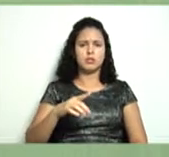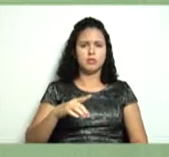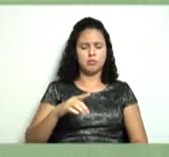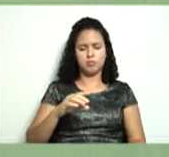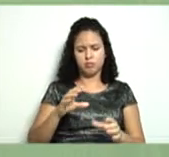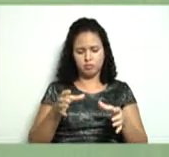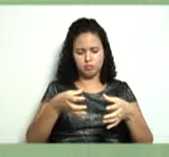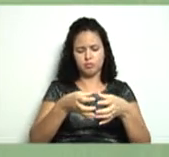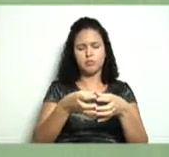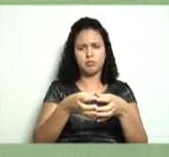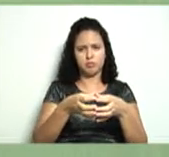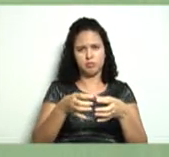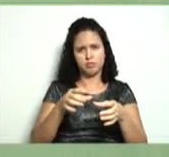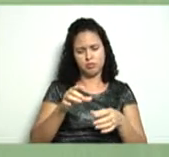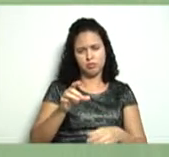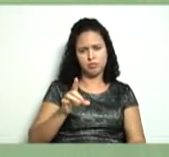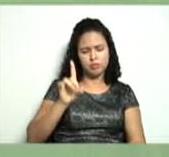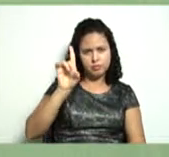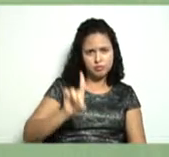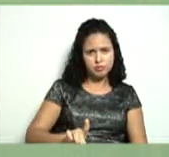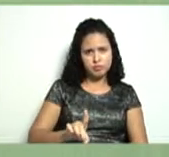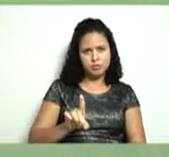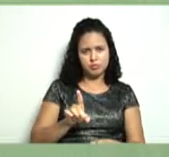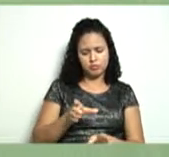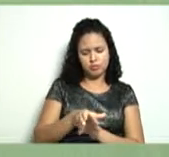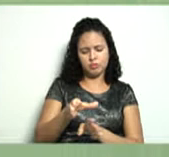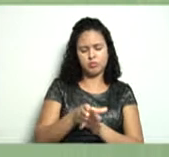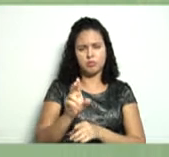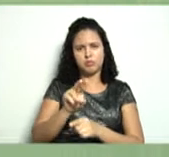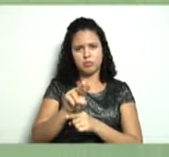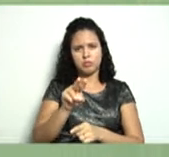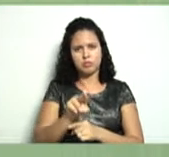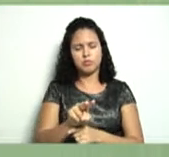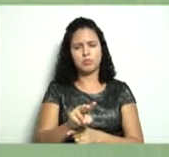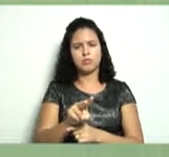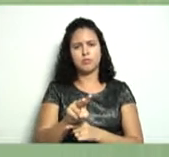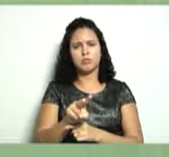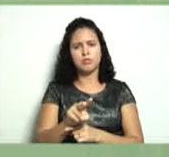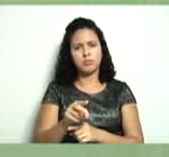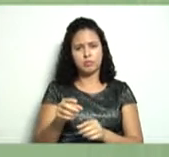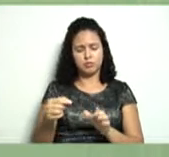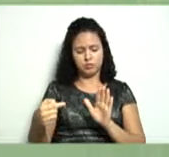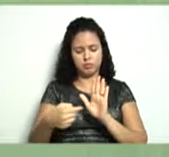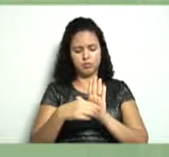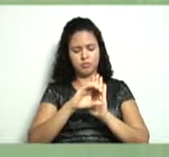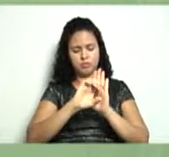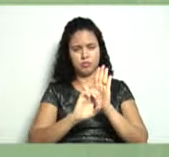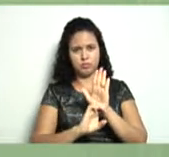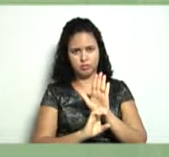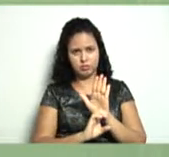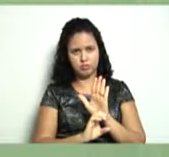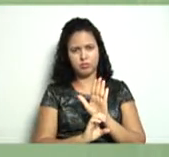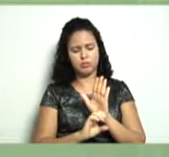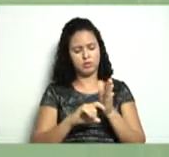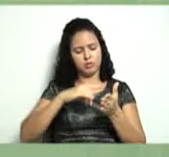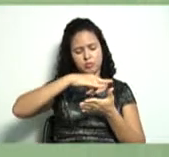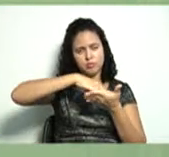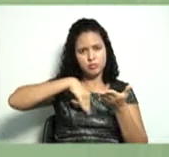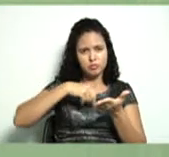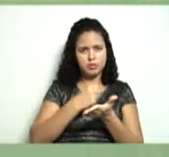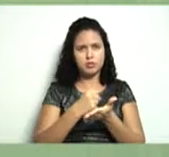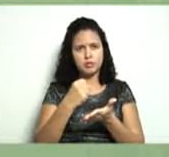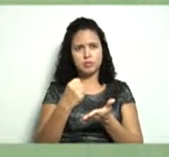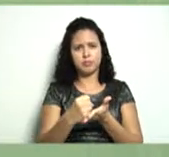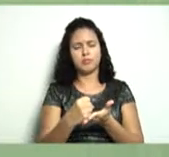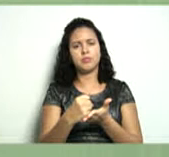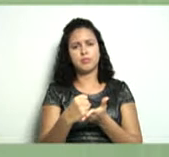diretoria, são os membros do conselho fiscal. Lá no estatuto, que é esse instrumento de contrato que nós estamos